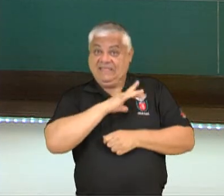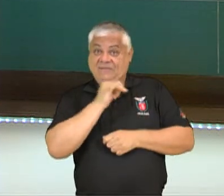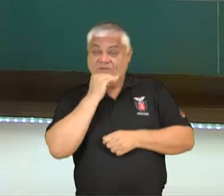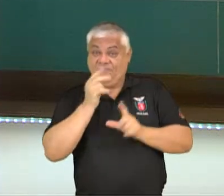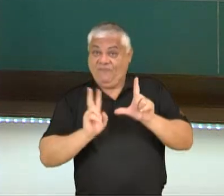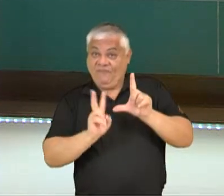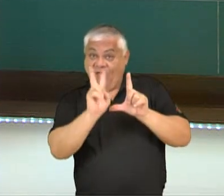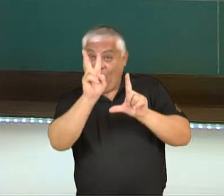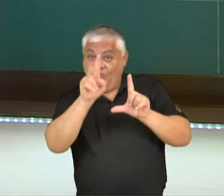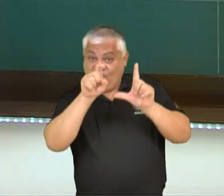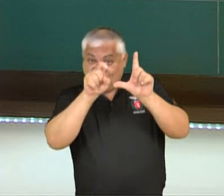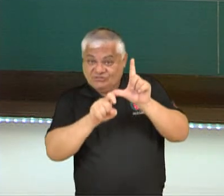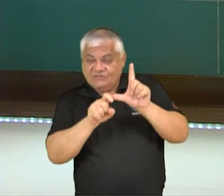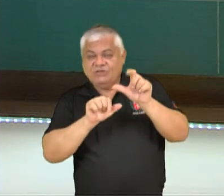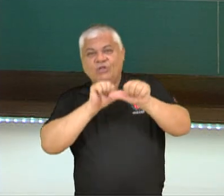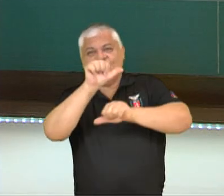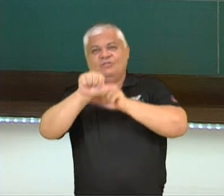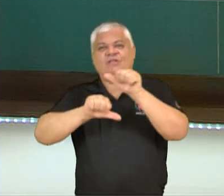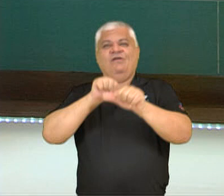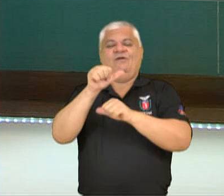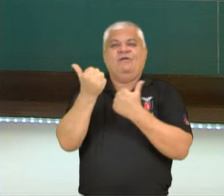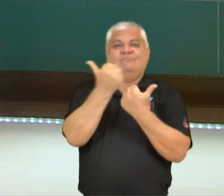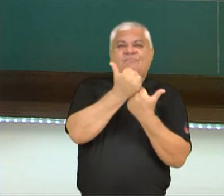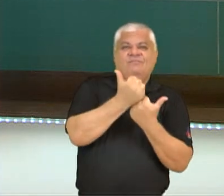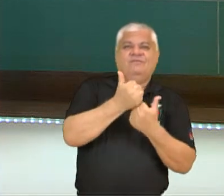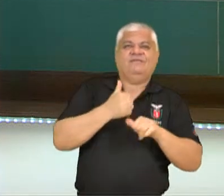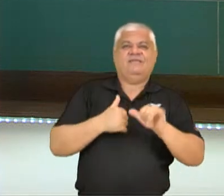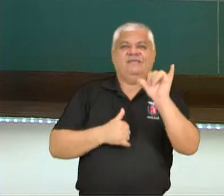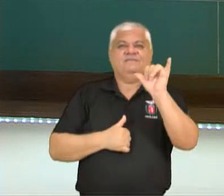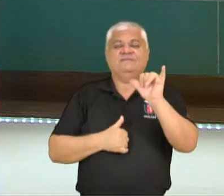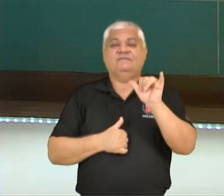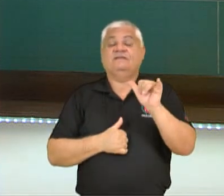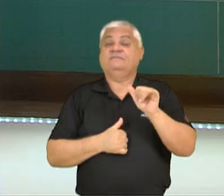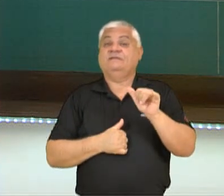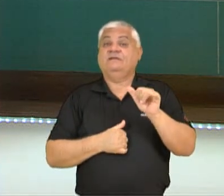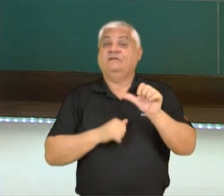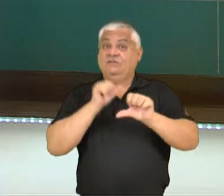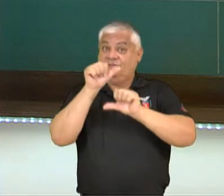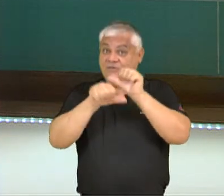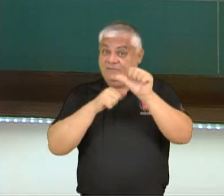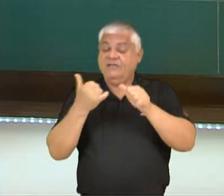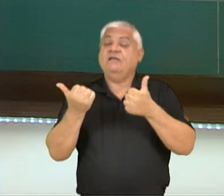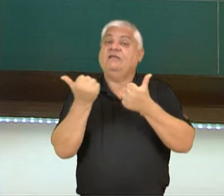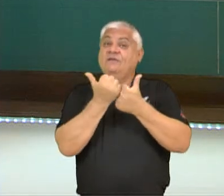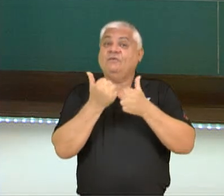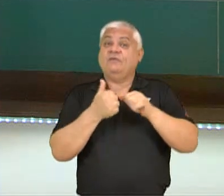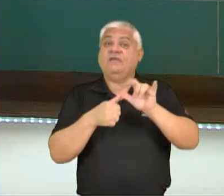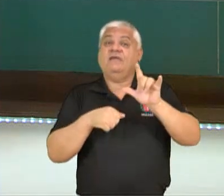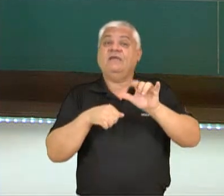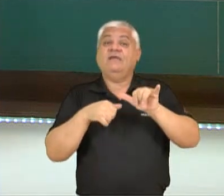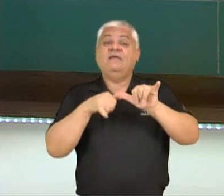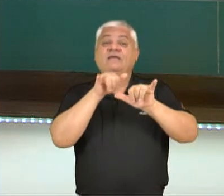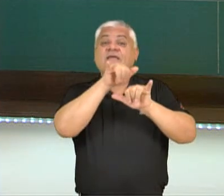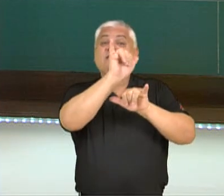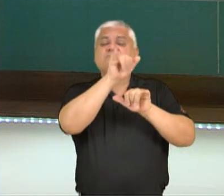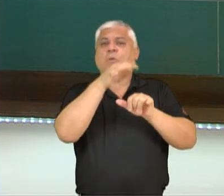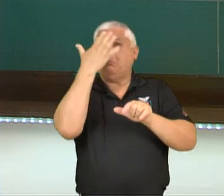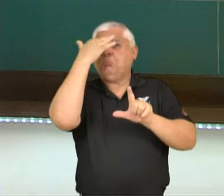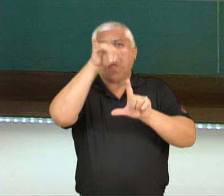valor do x, o que eu faço? Substituo ele no y, ou melhor, substituo ele, né, na função para determinar o valor do y,